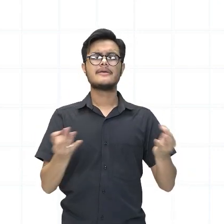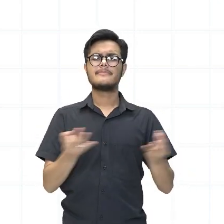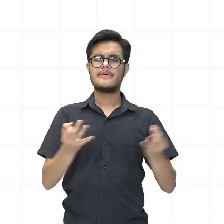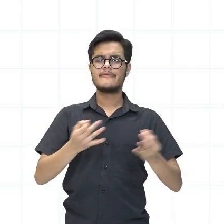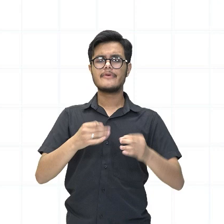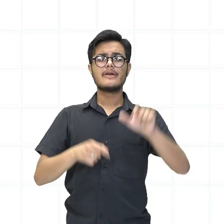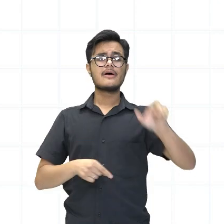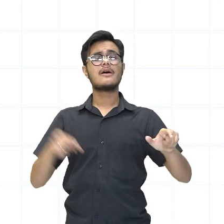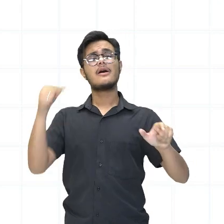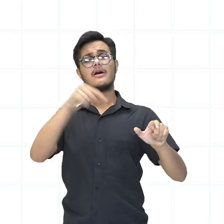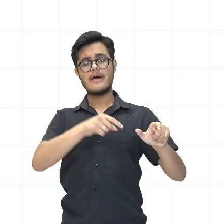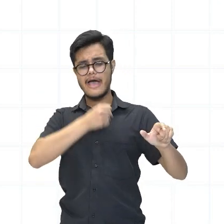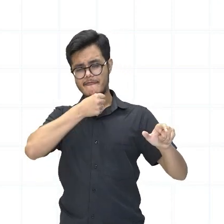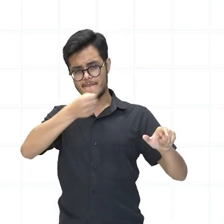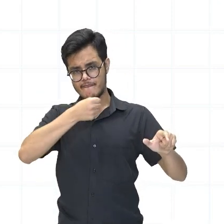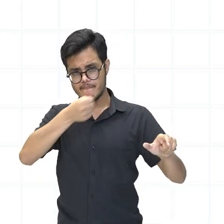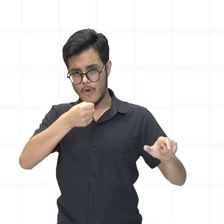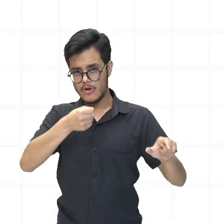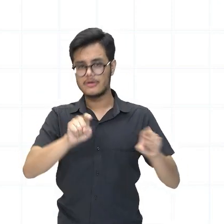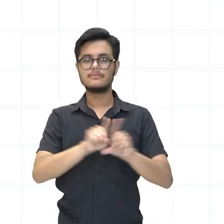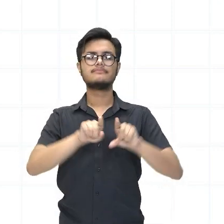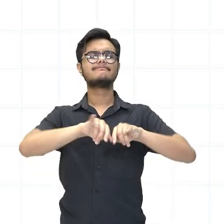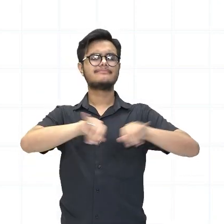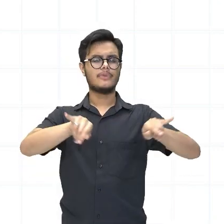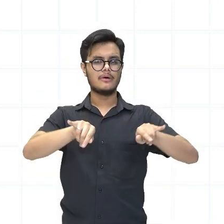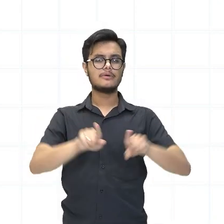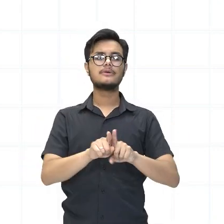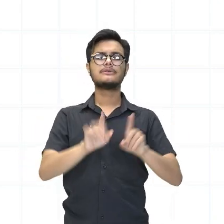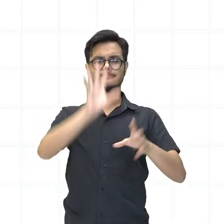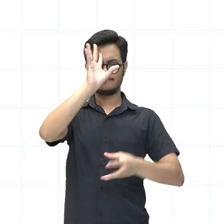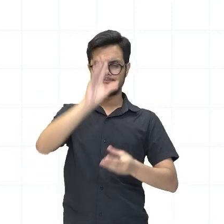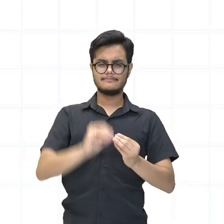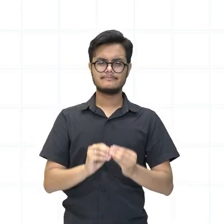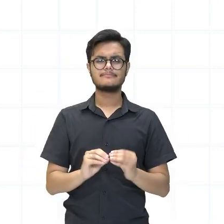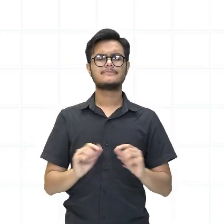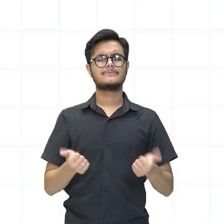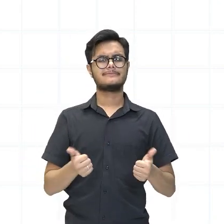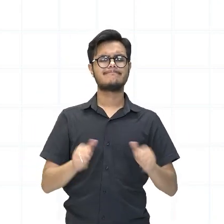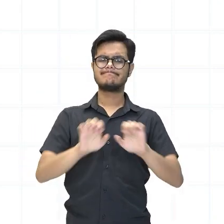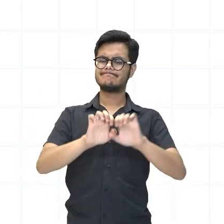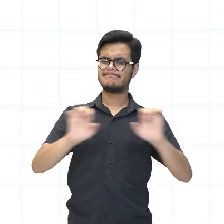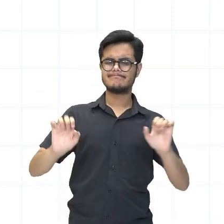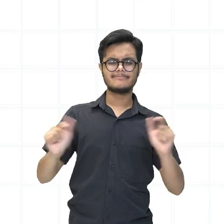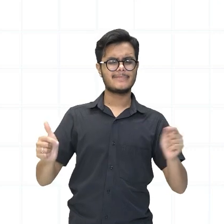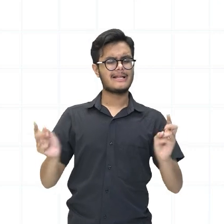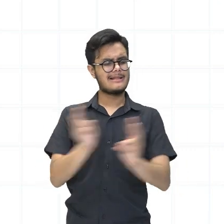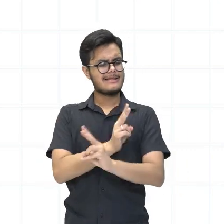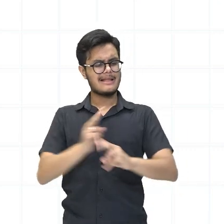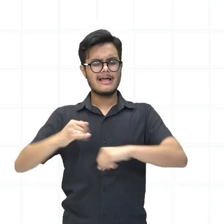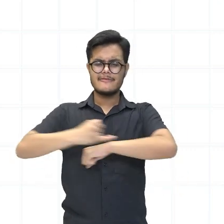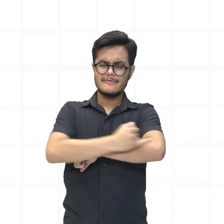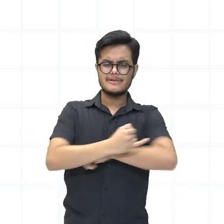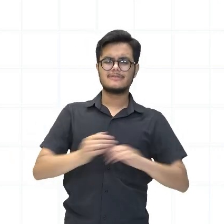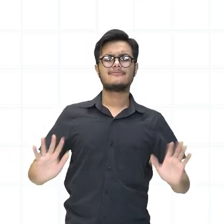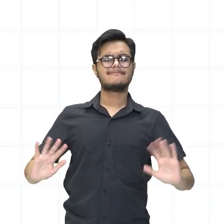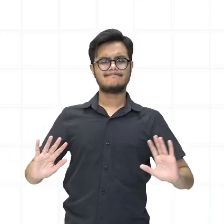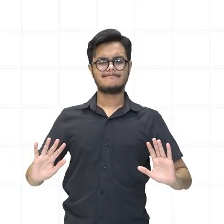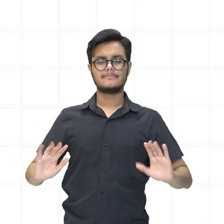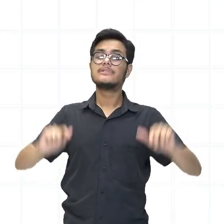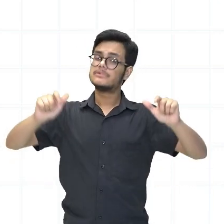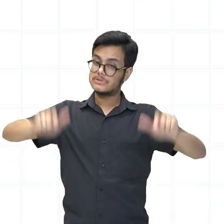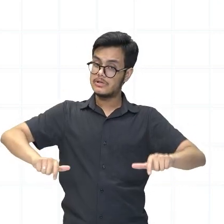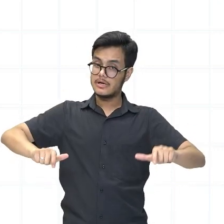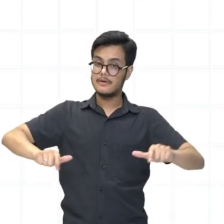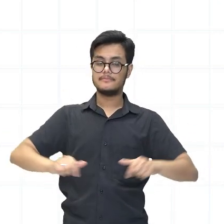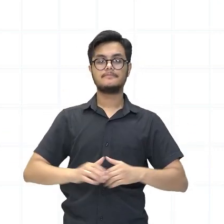da moradora nos ajudou a compreender essa questão, não tem uma estrutura, não tem circulação de ar, de vento ali dentro da